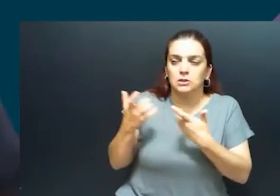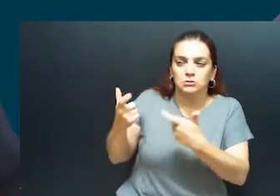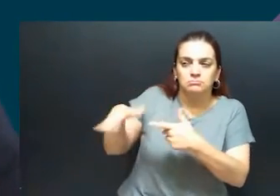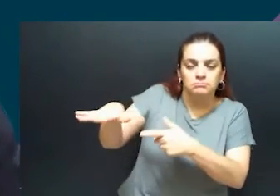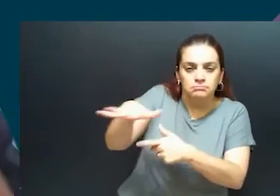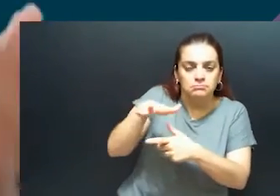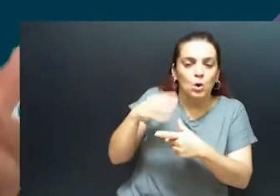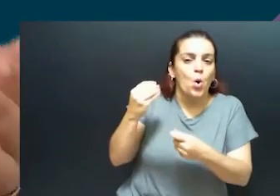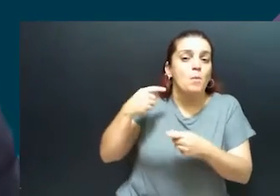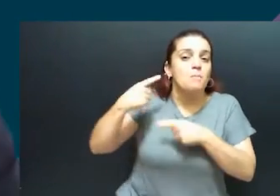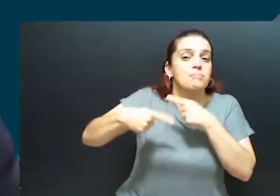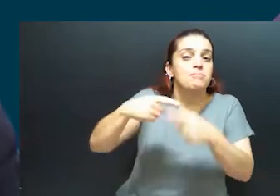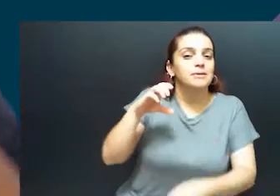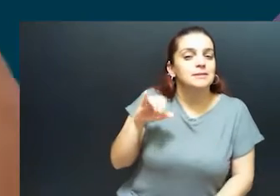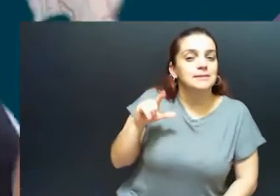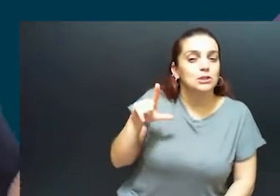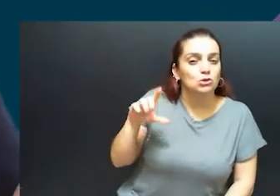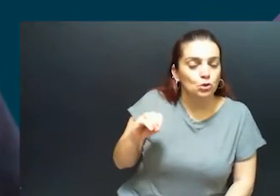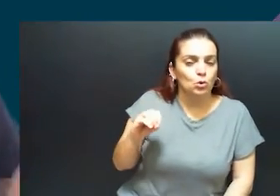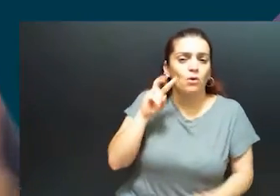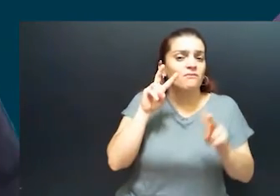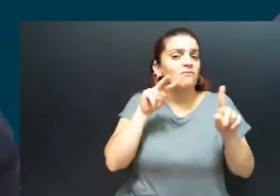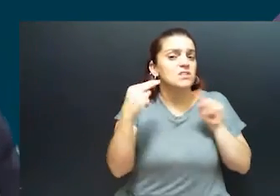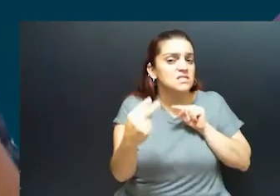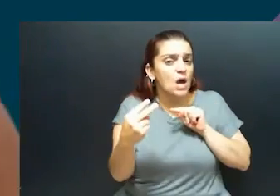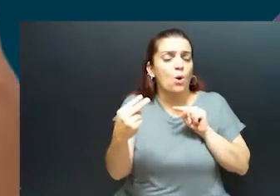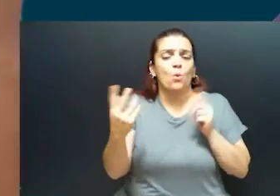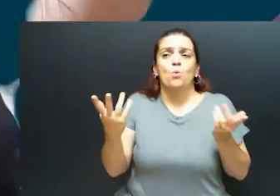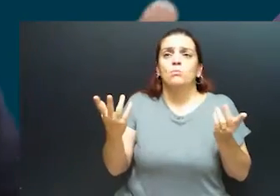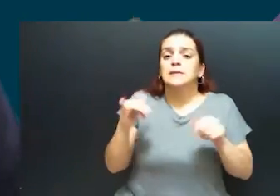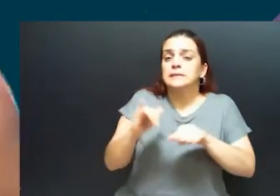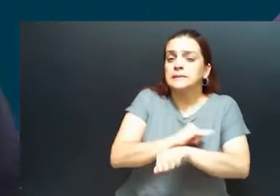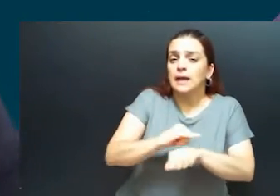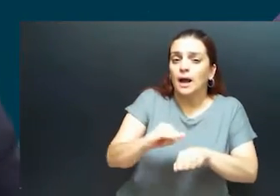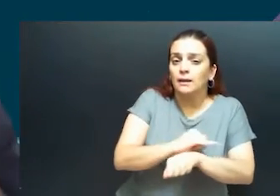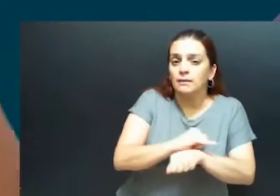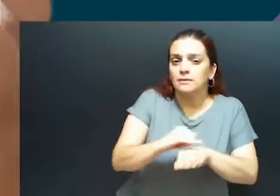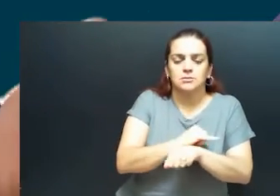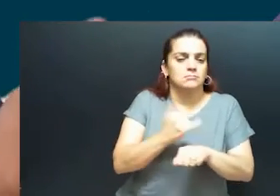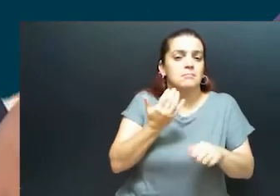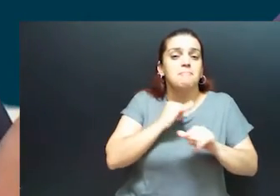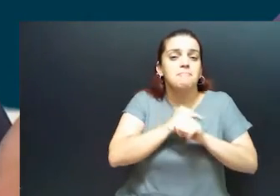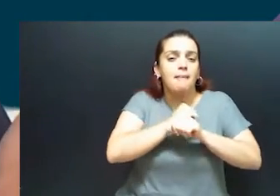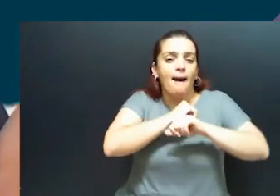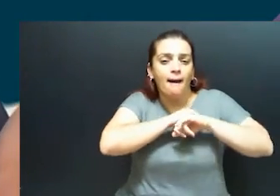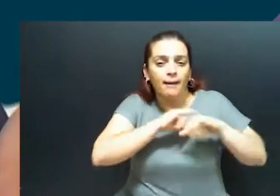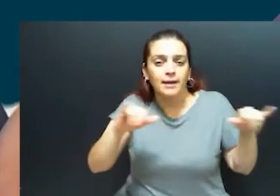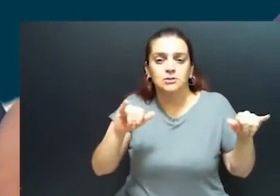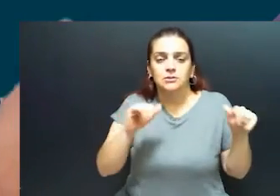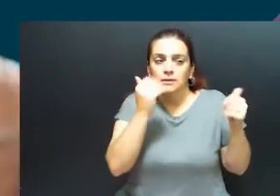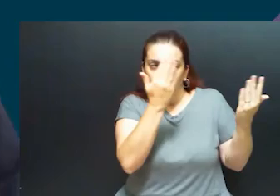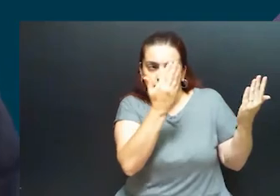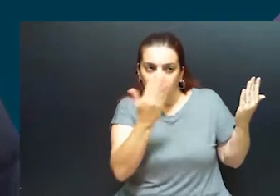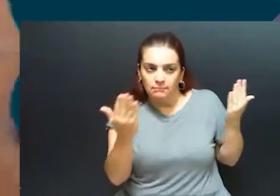vida de produto, visão de produto, definição de estratégia, idea to market e análise de mercado e